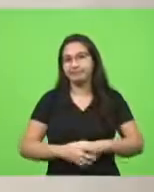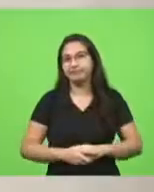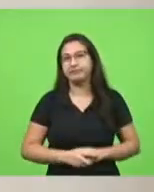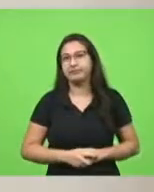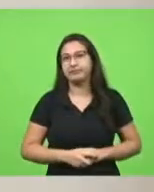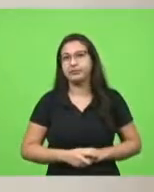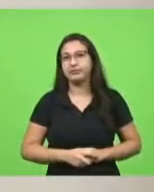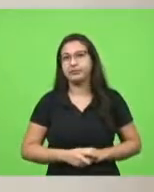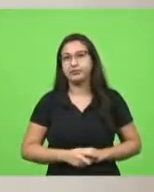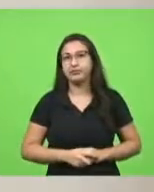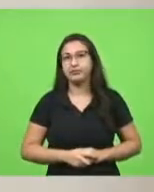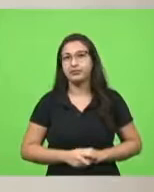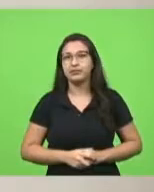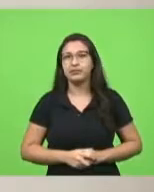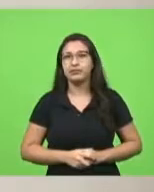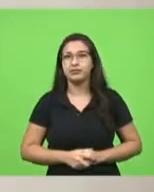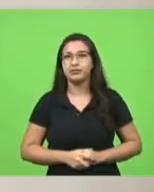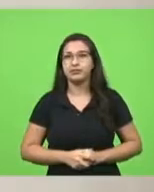Obrigado, deputado Kennedy.